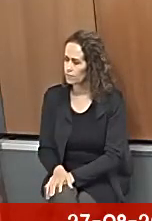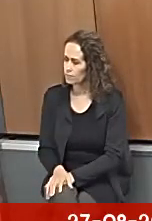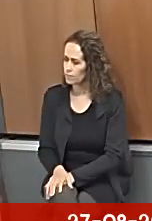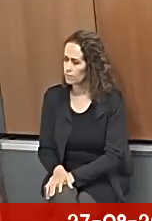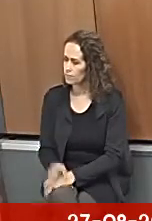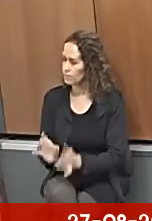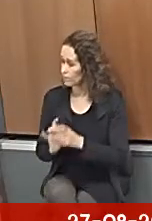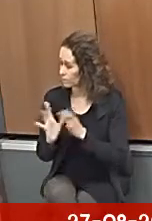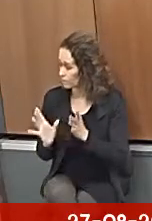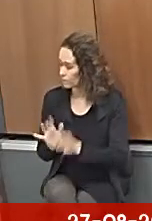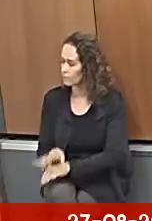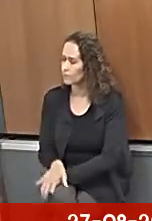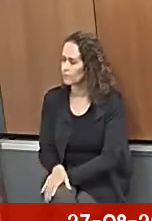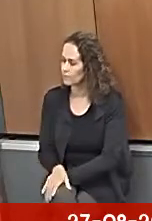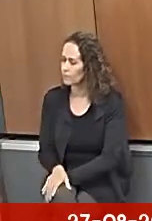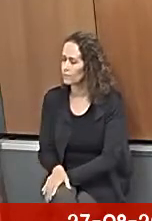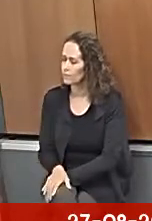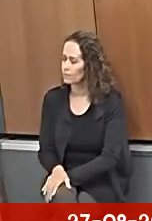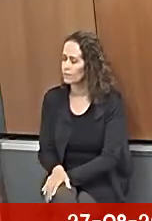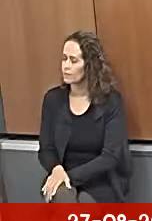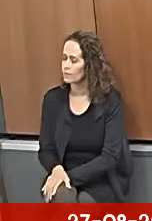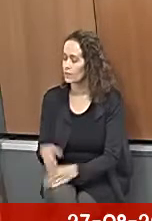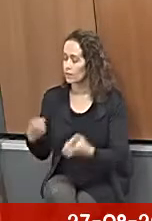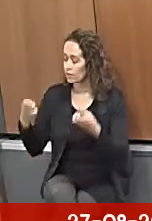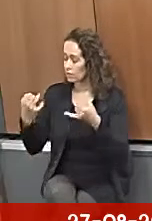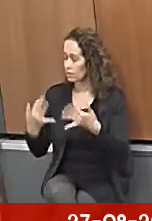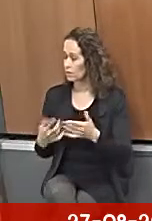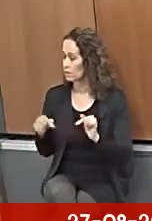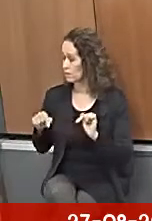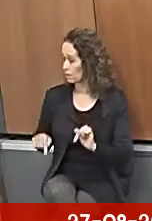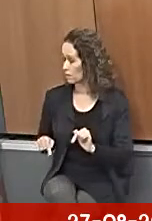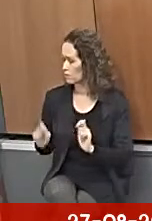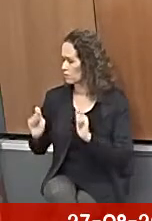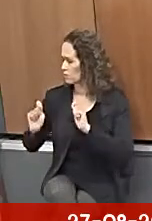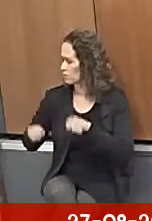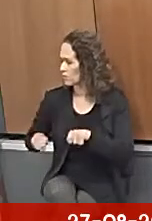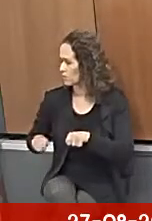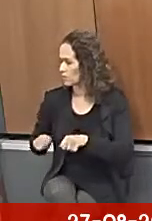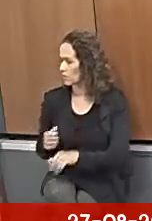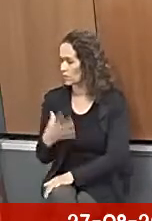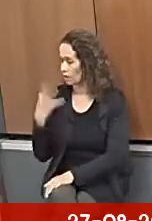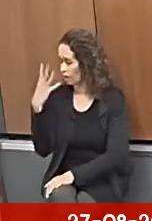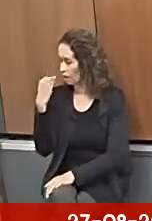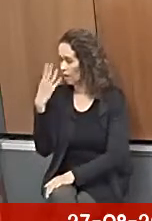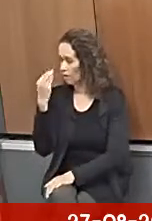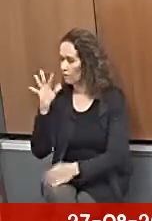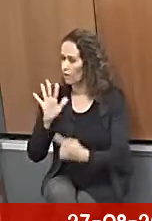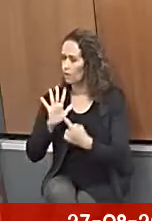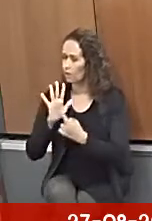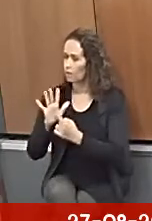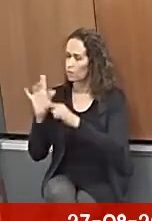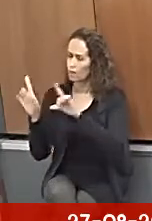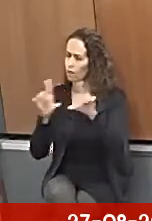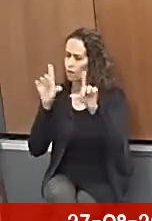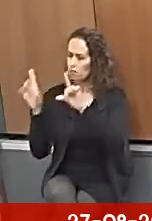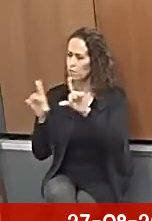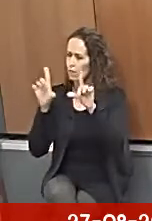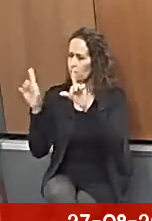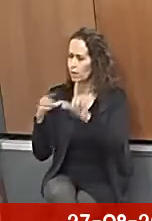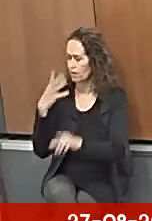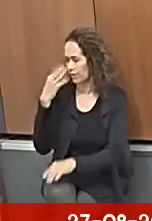se me permite inclusive que eu tô falando aqui pode ser comprovado pelas fotos estão passando ali